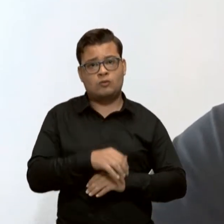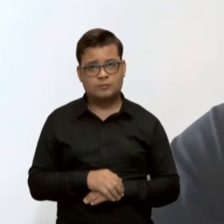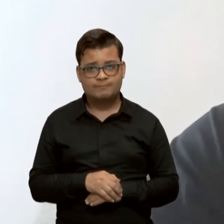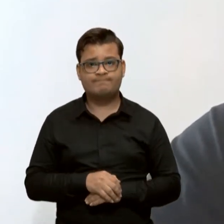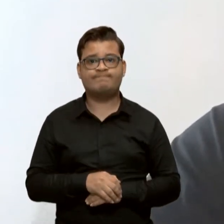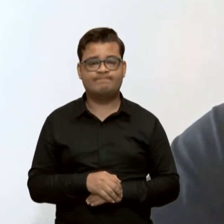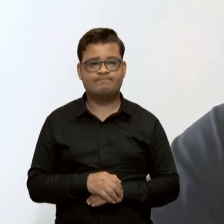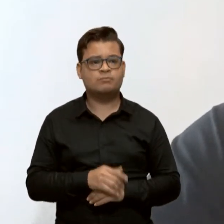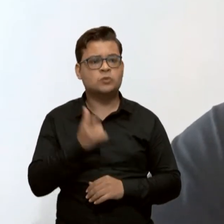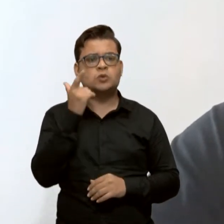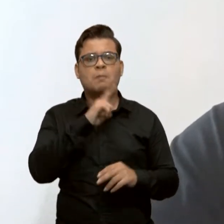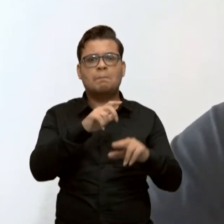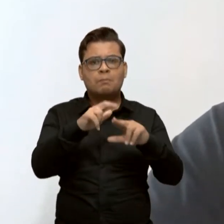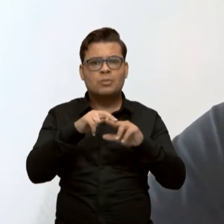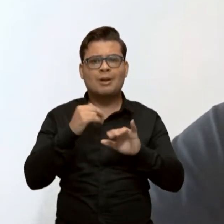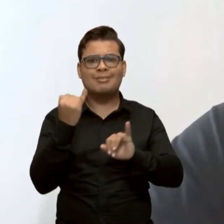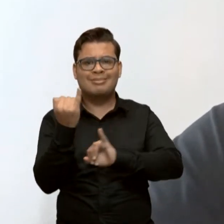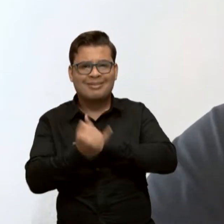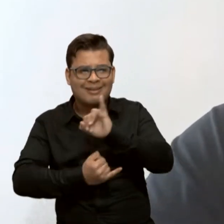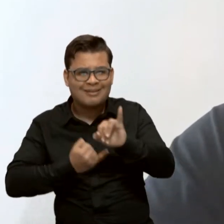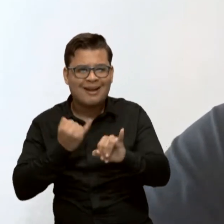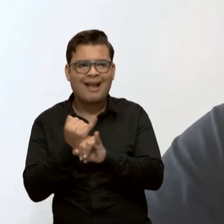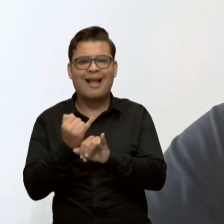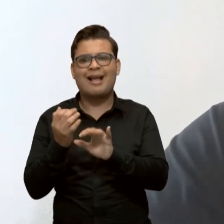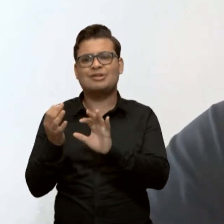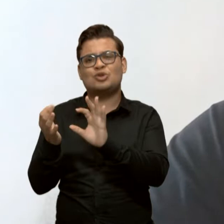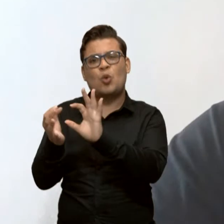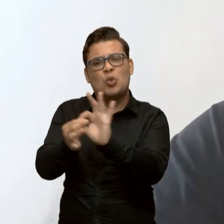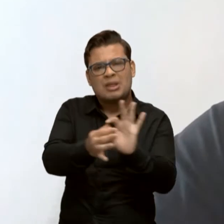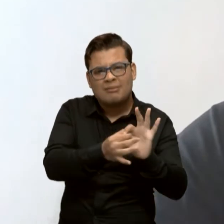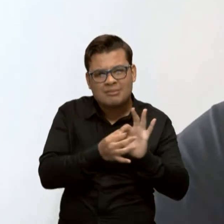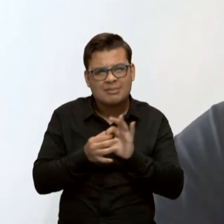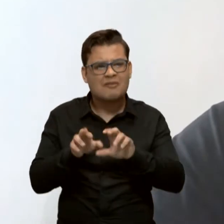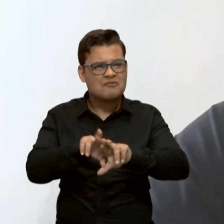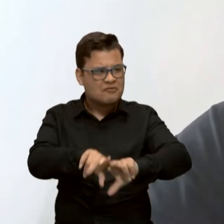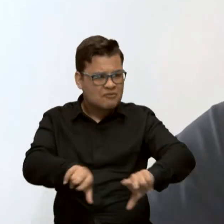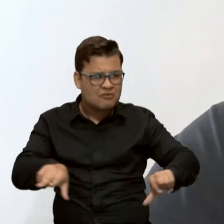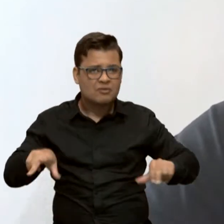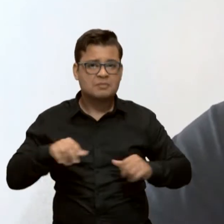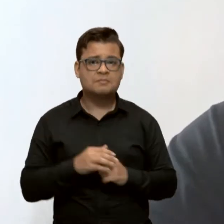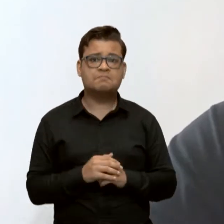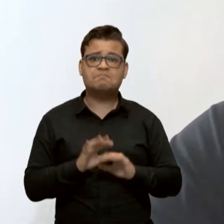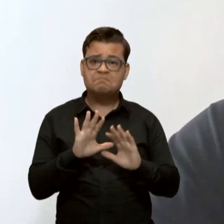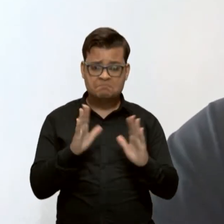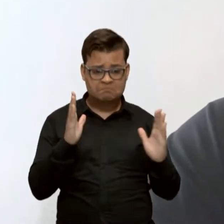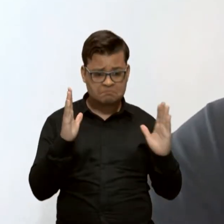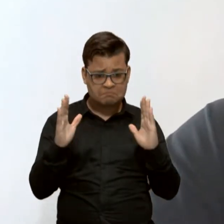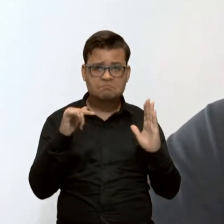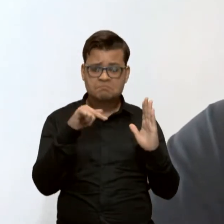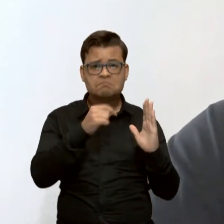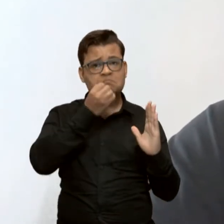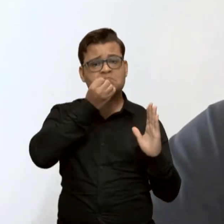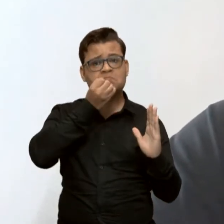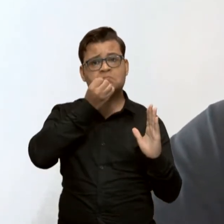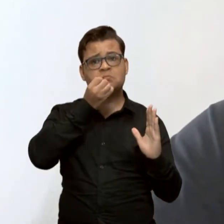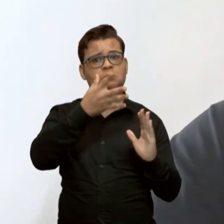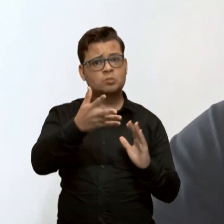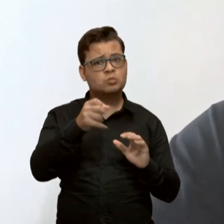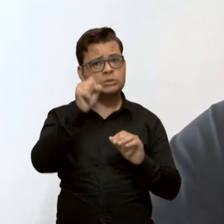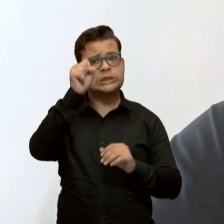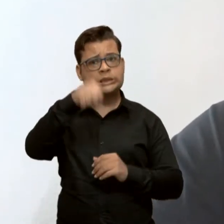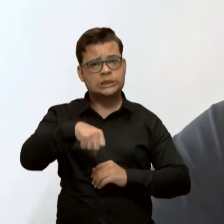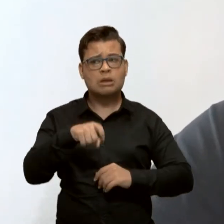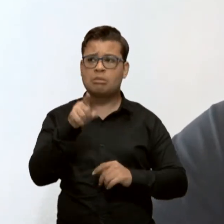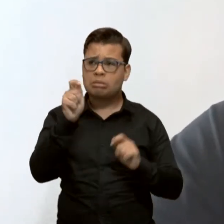nossa conectividade. Né? Então, eu não vejo momento mais propício para se iniciar um